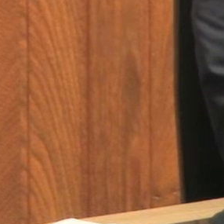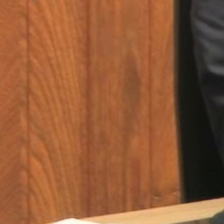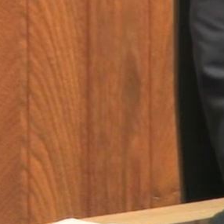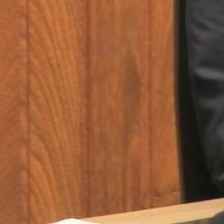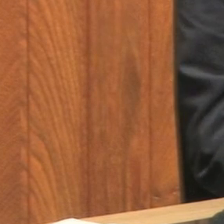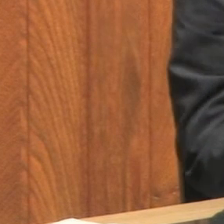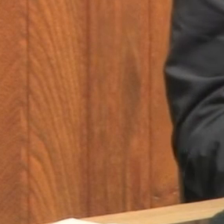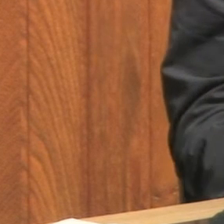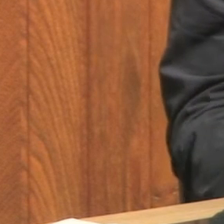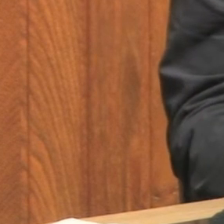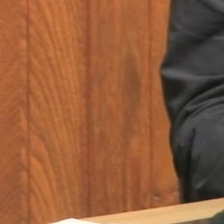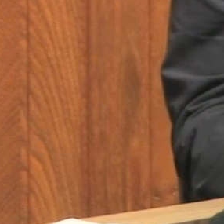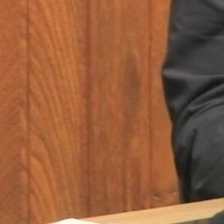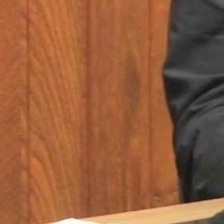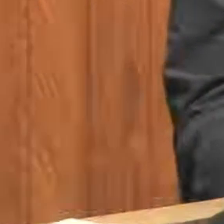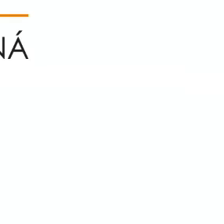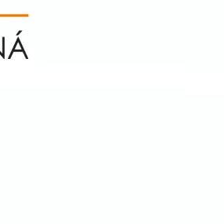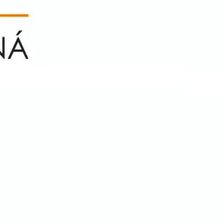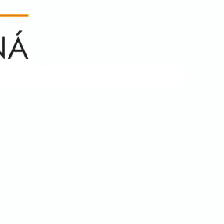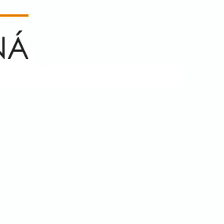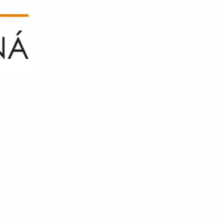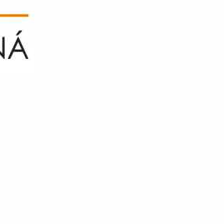E aí